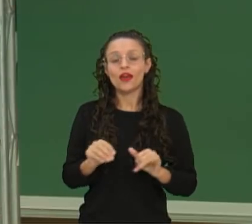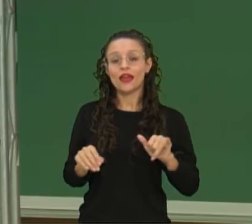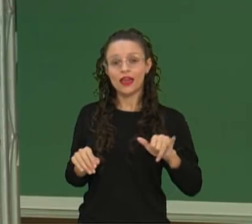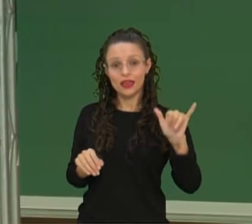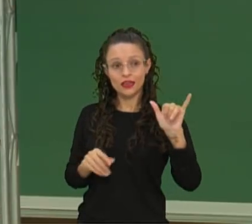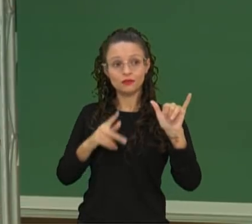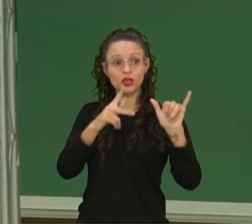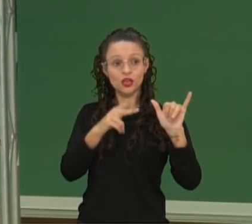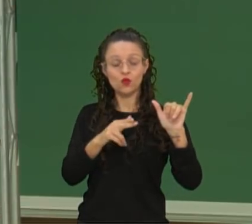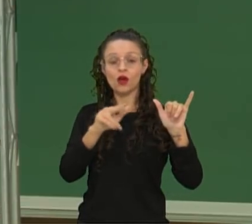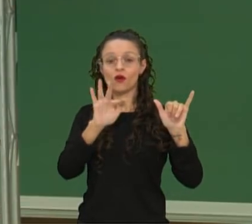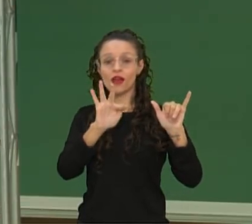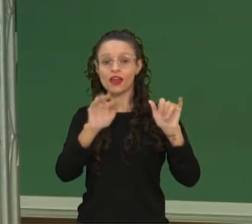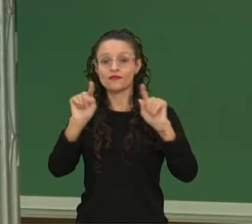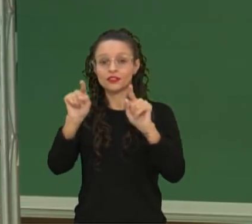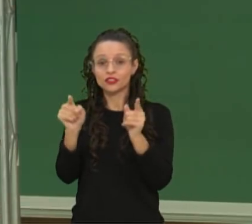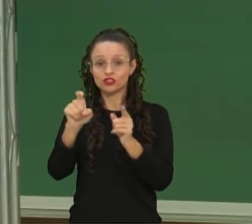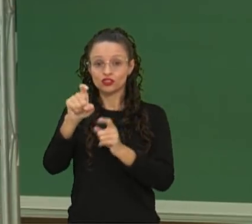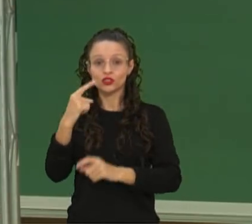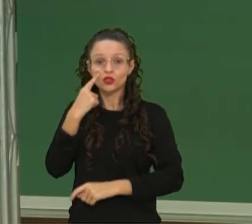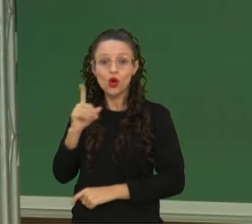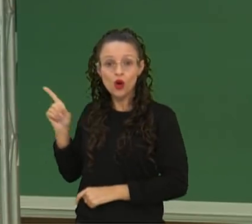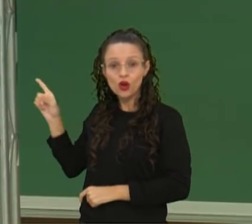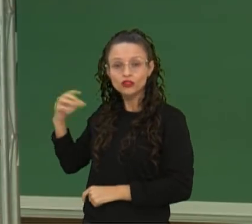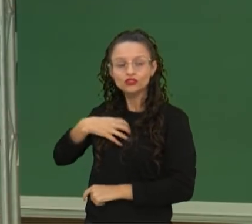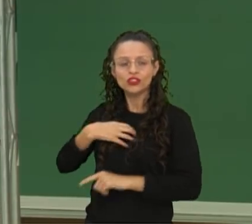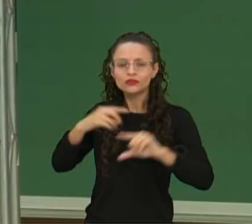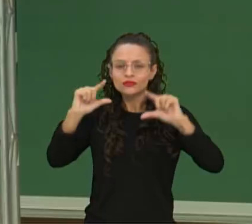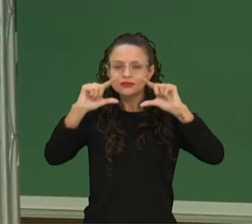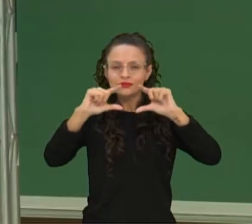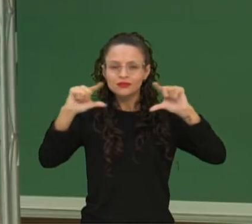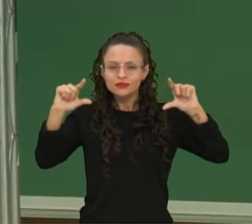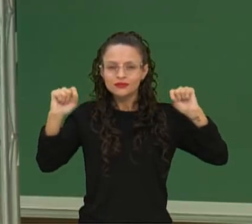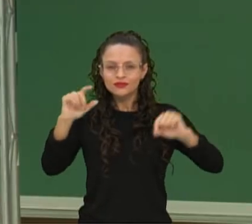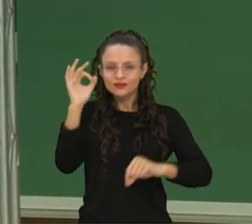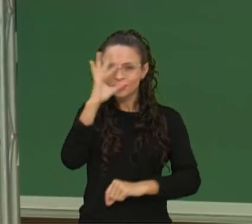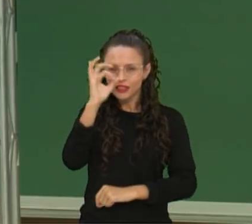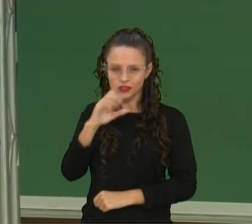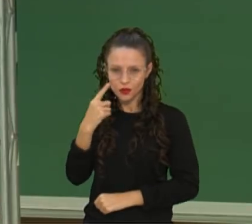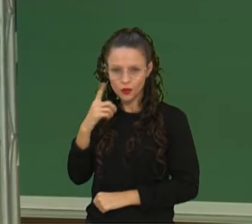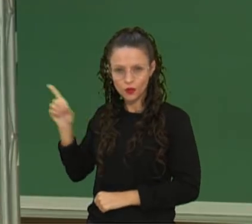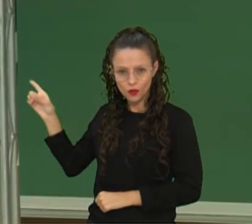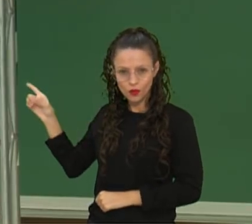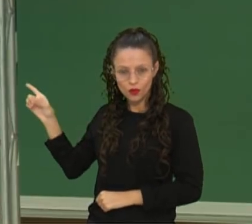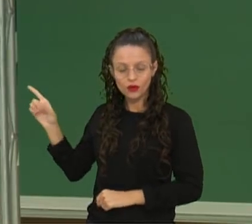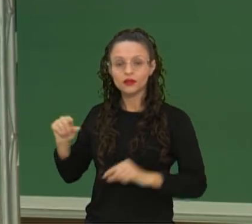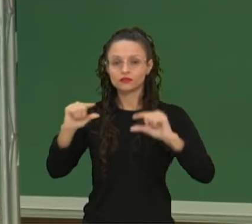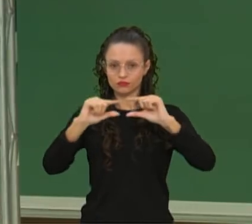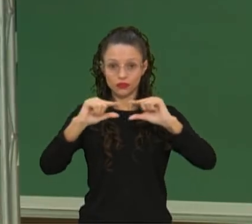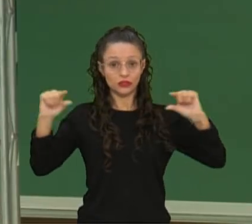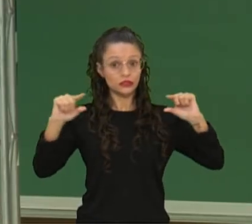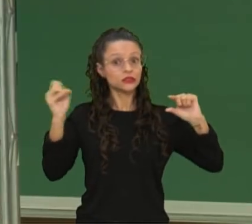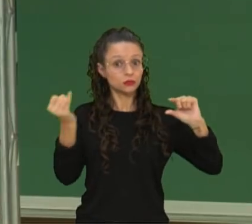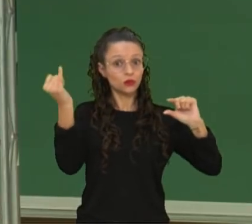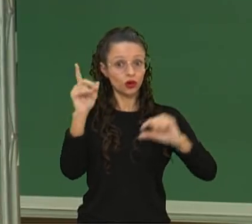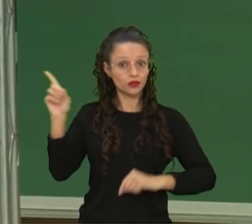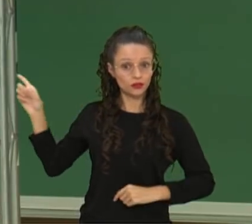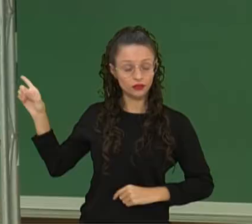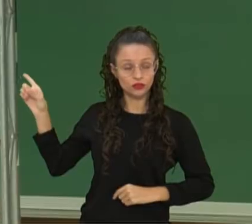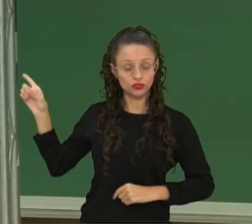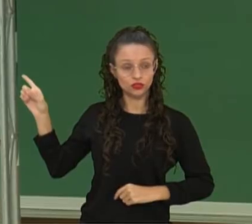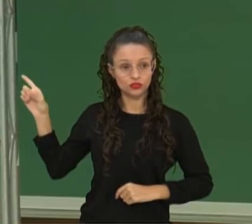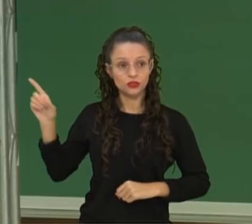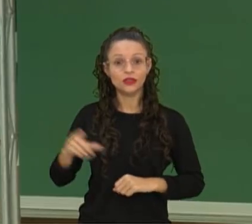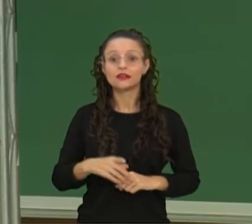podemos escrever dessa forma. A notação é essa aqui, ó, Y está em função de X, beleza? Isso aqui vai ser uma anotação importante para a gente. Vou